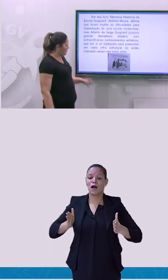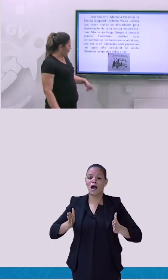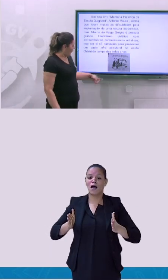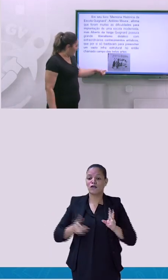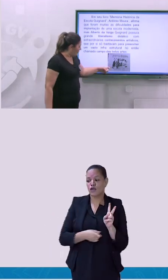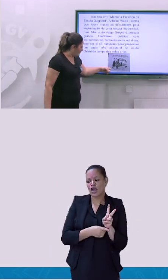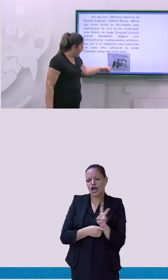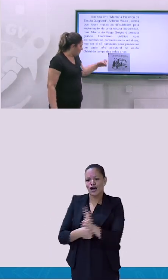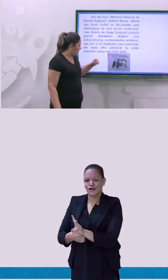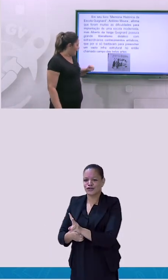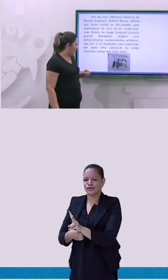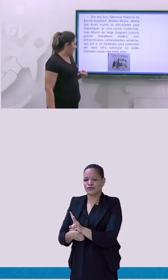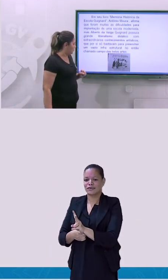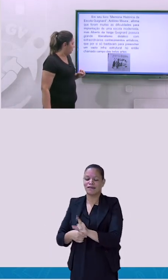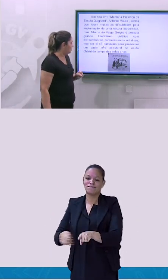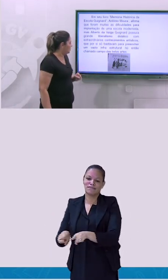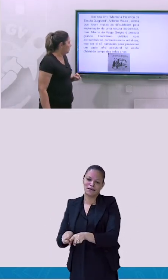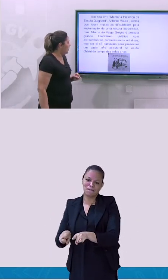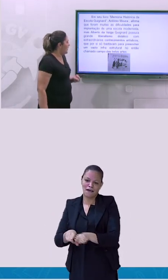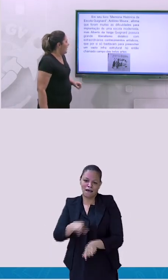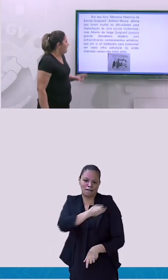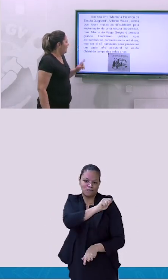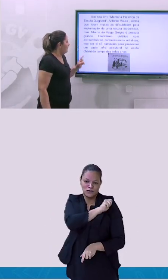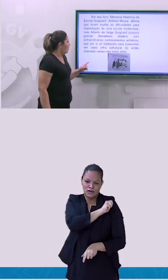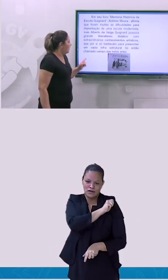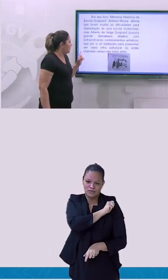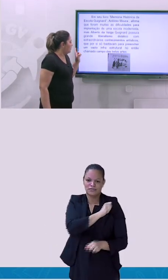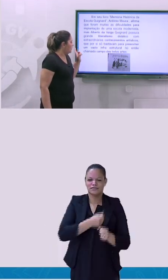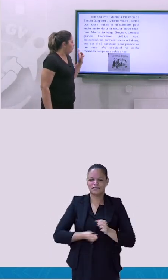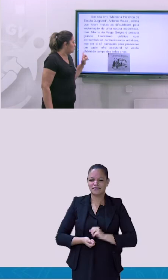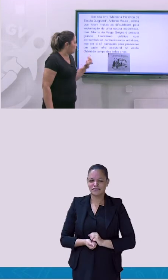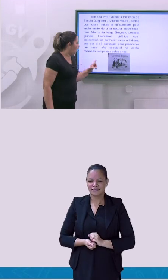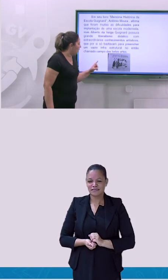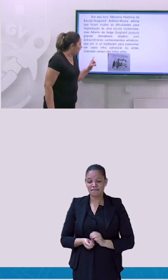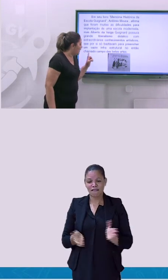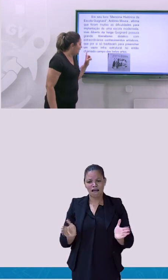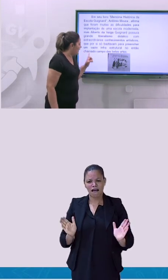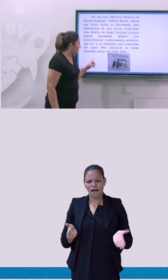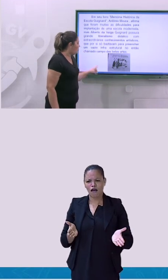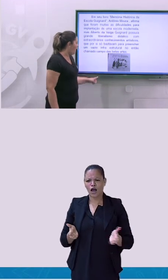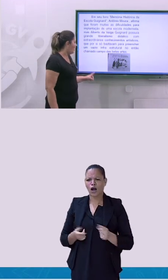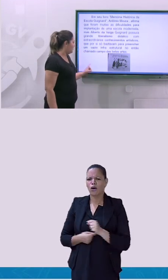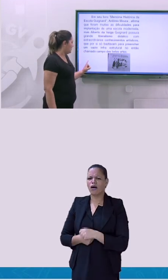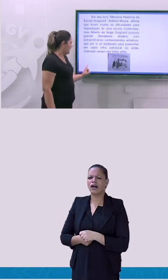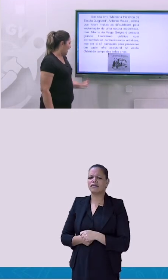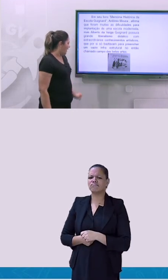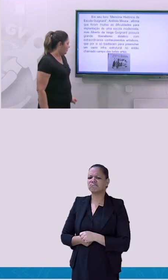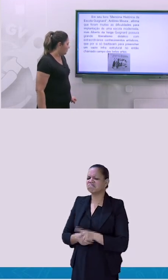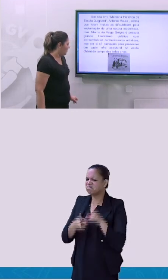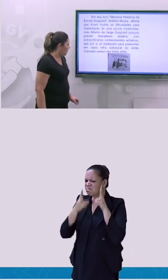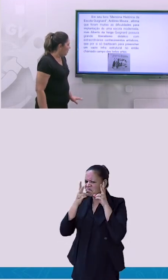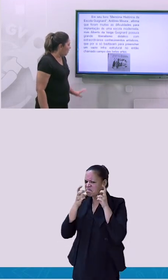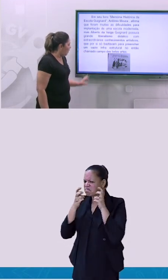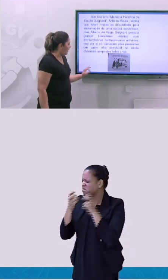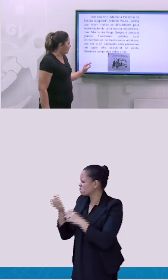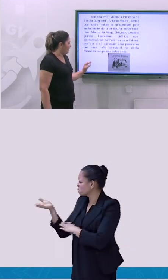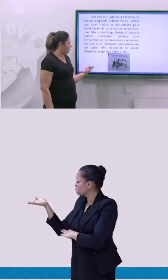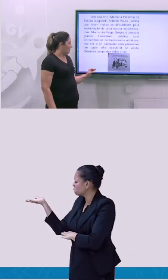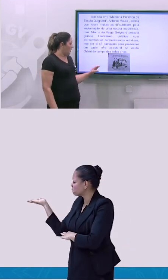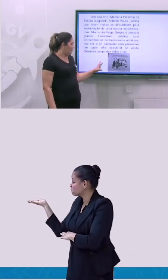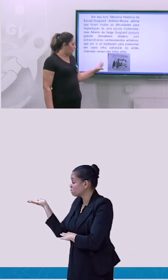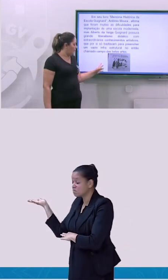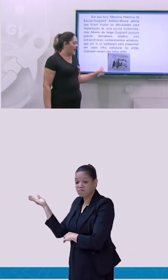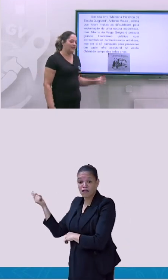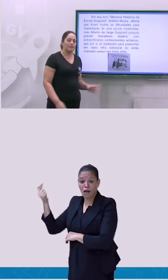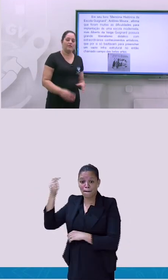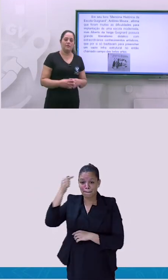Agora vamos focar nessa imagem aqui abaixo. Memória Histórica da Escola de Guignard. Olha,